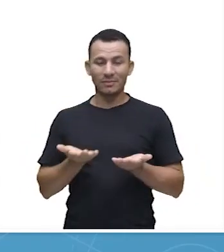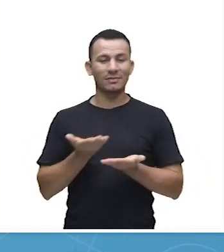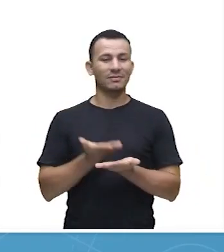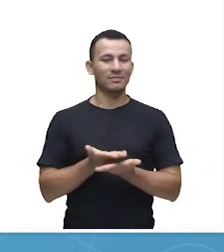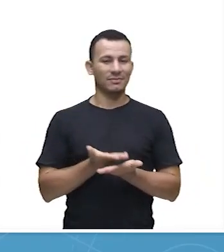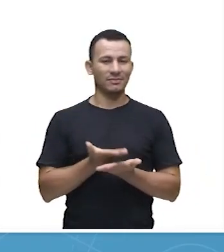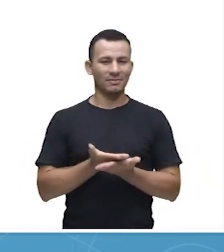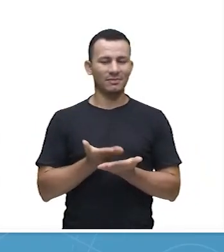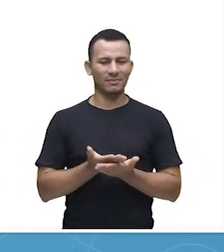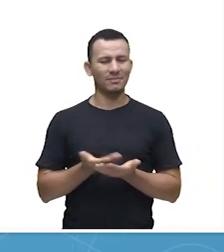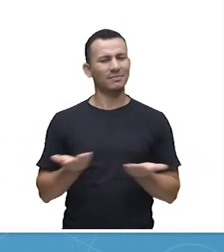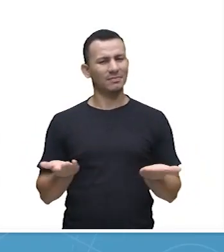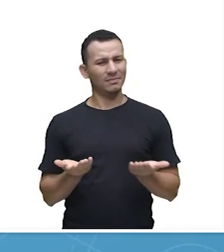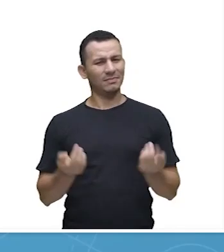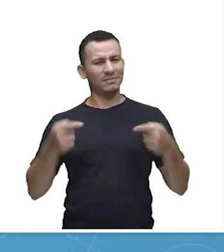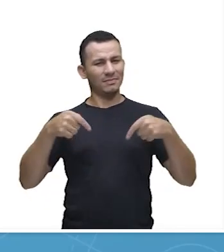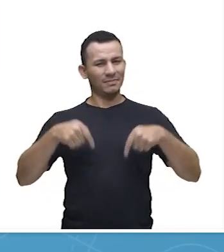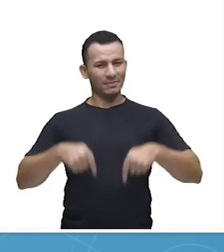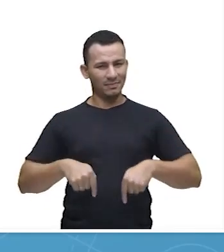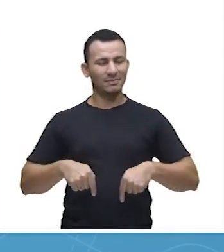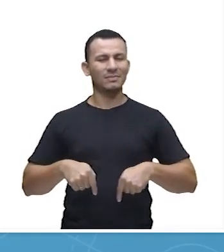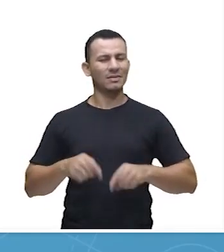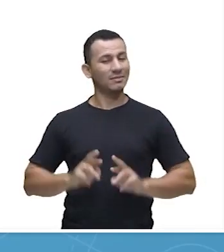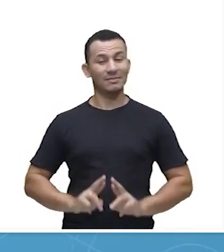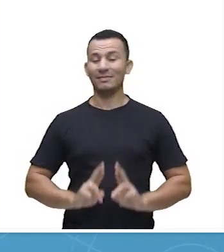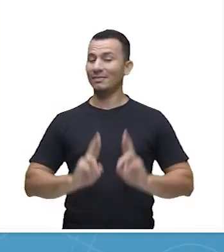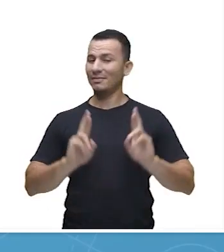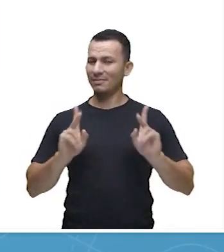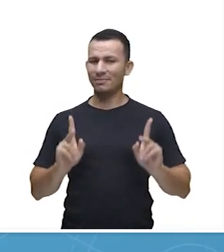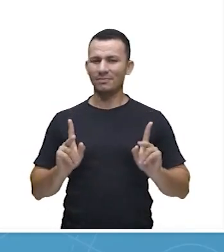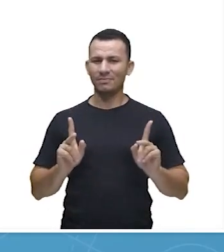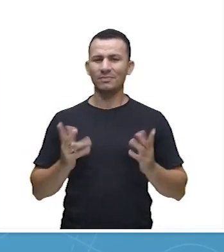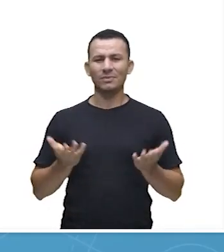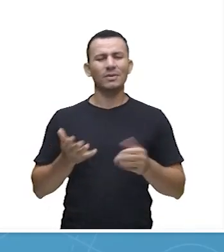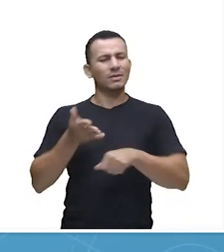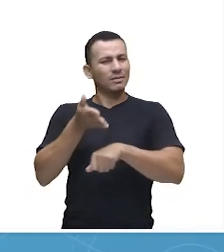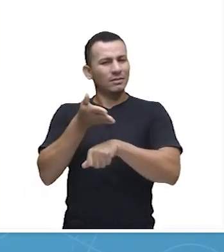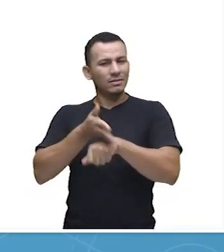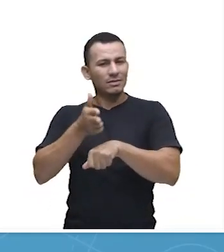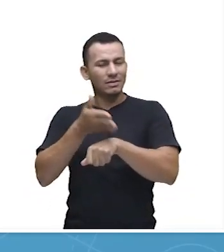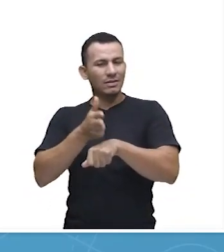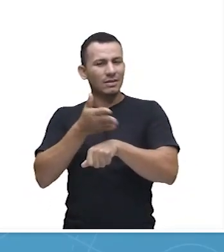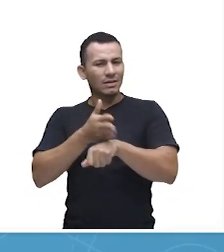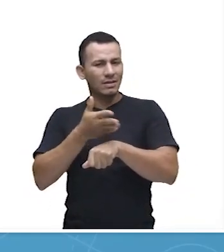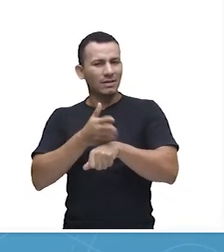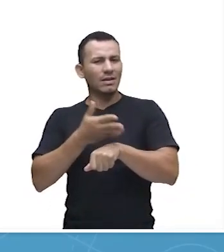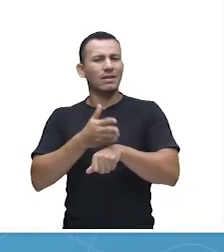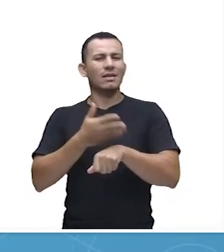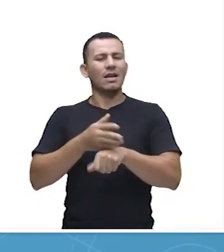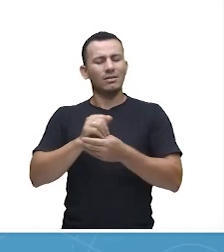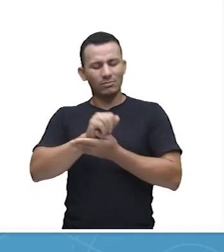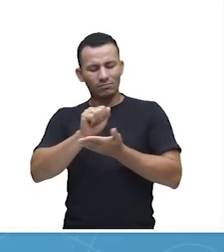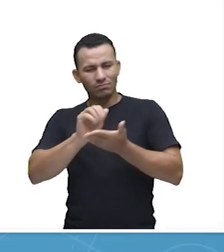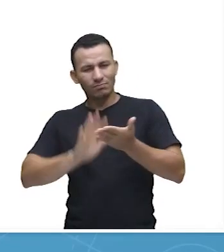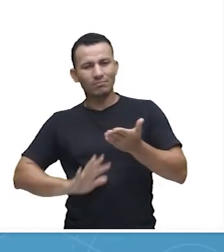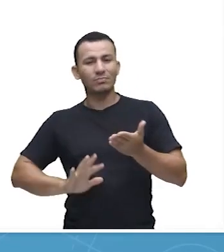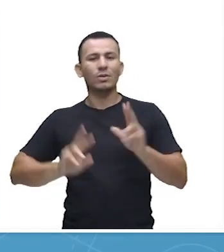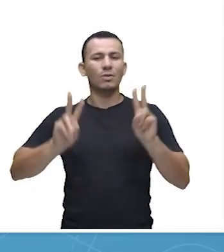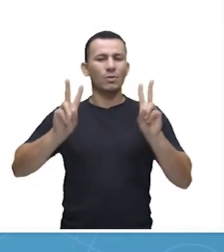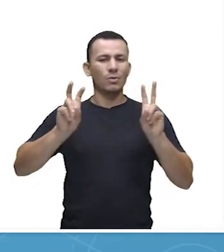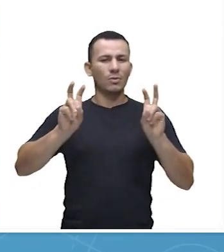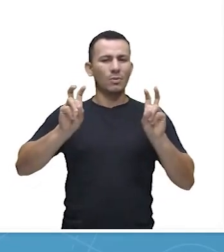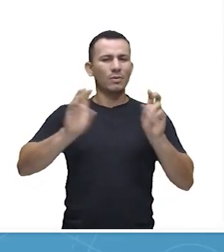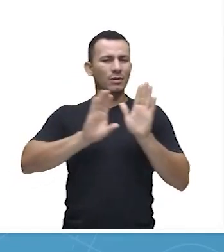neste retorno a gente vai fazer de um jeito diferente, vamos exercitar, vamos praticar o conteúdo que a